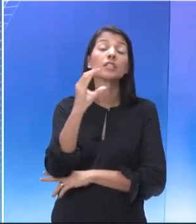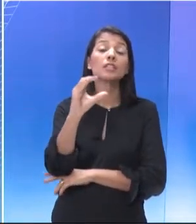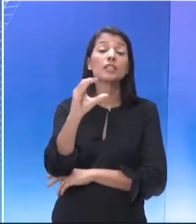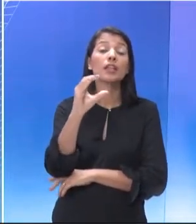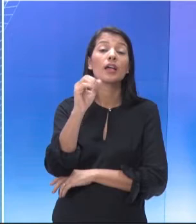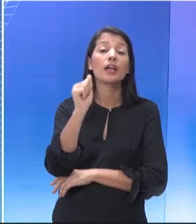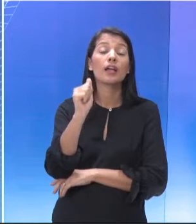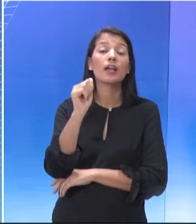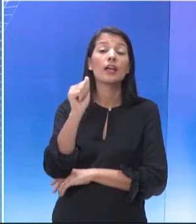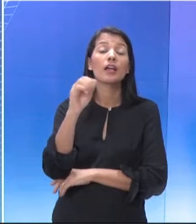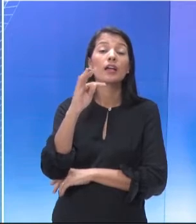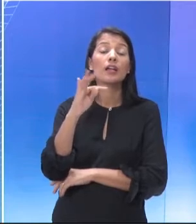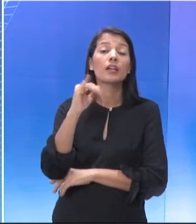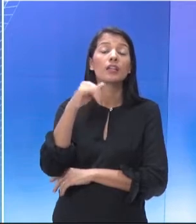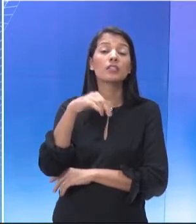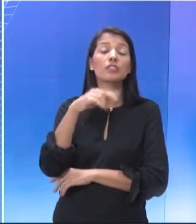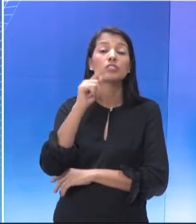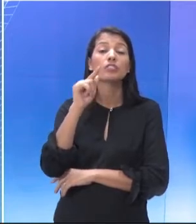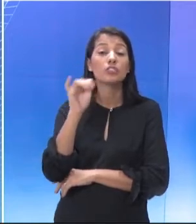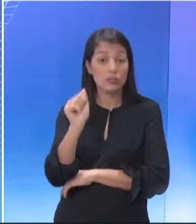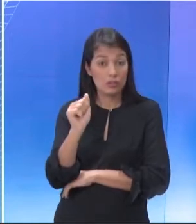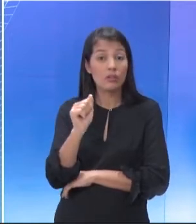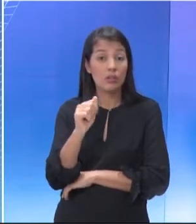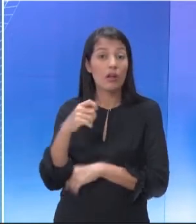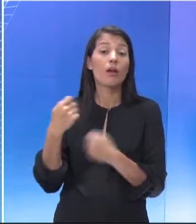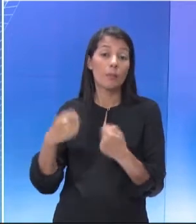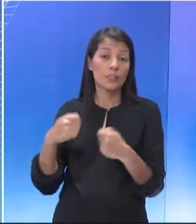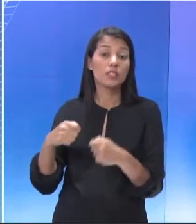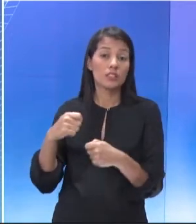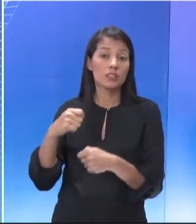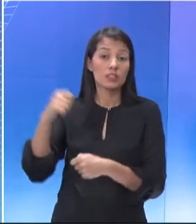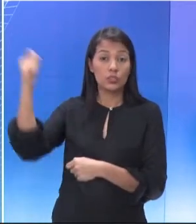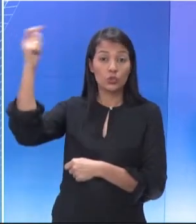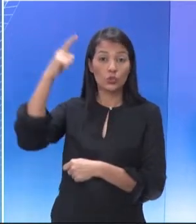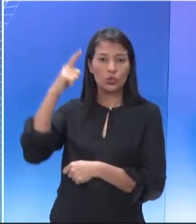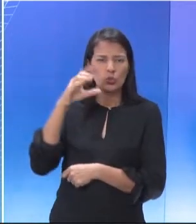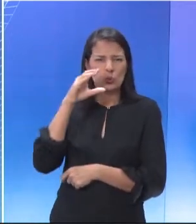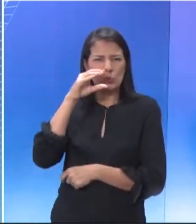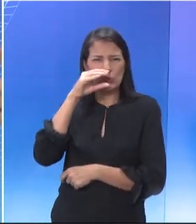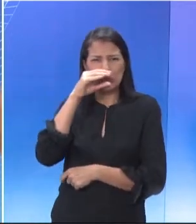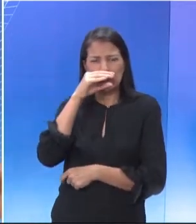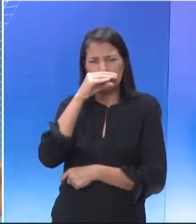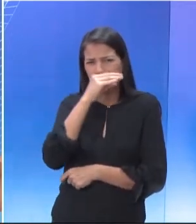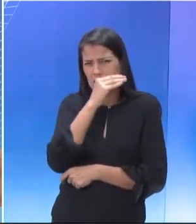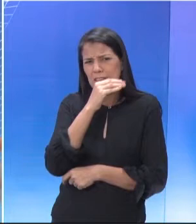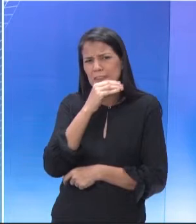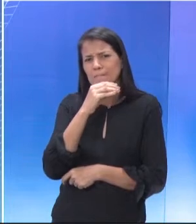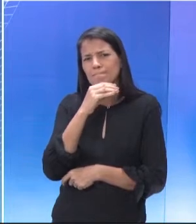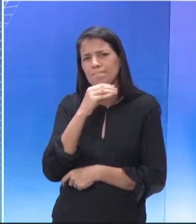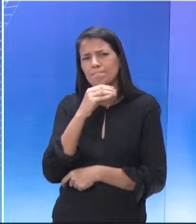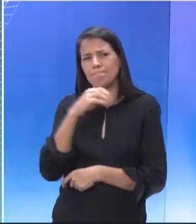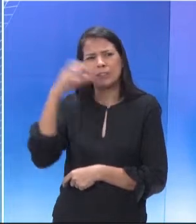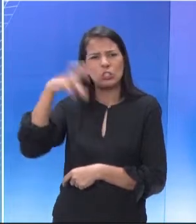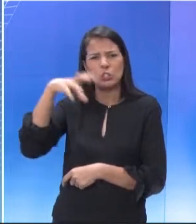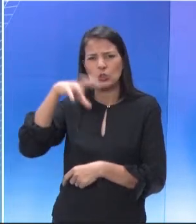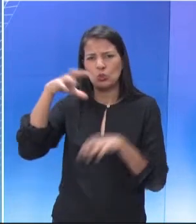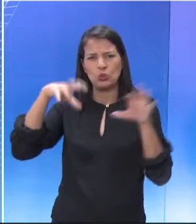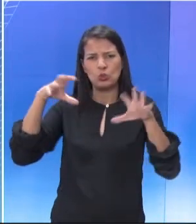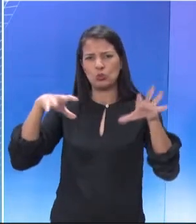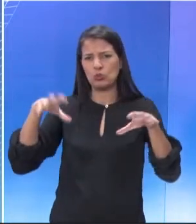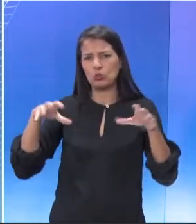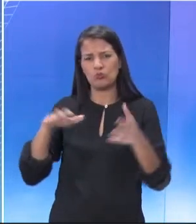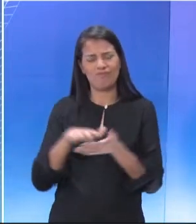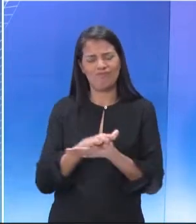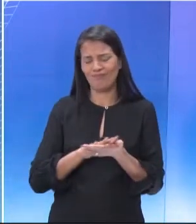precipitação pluviométrica de mais ou menos 700 milímetros por ano, ou seja, muito